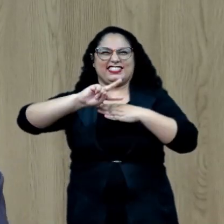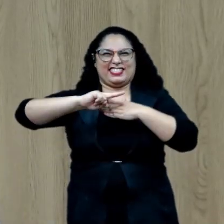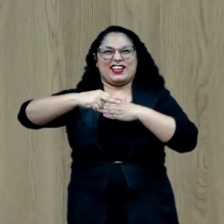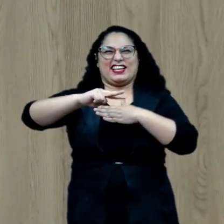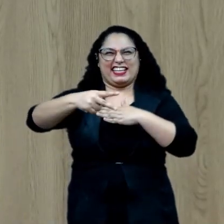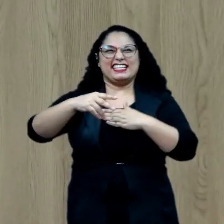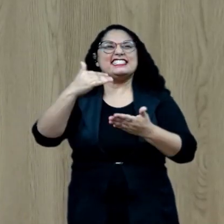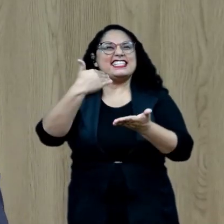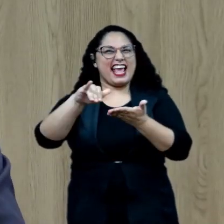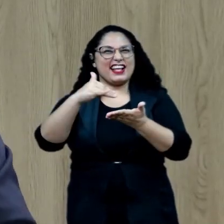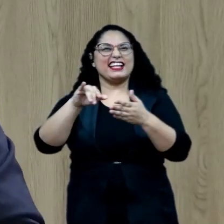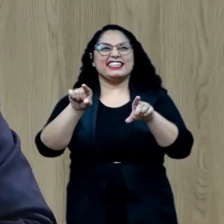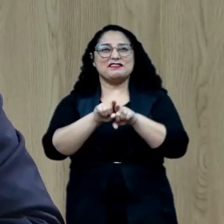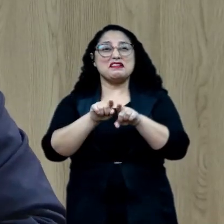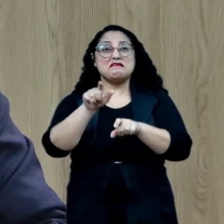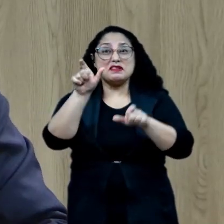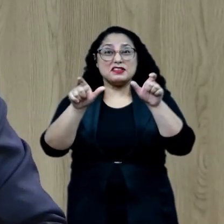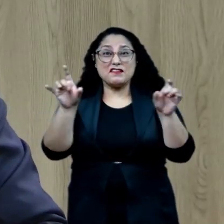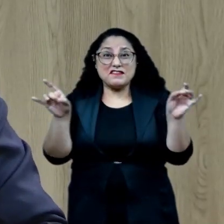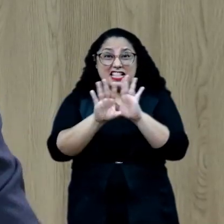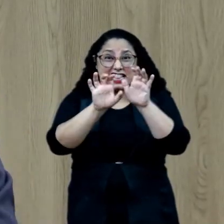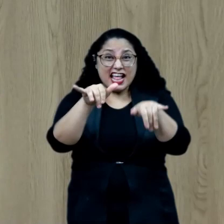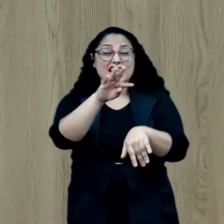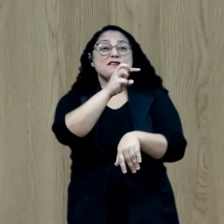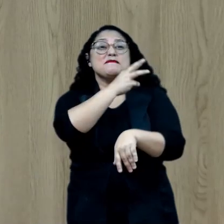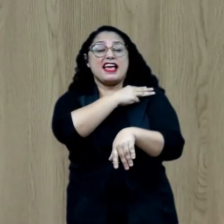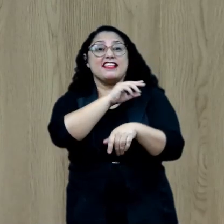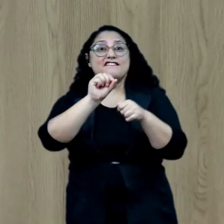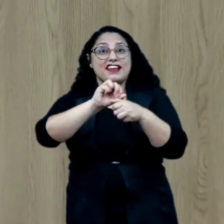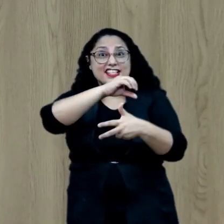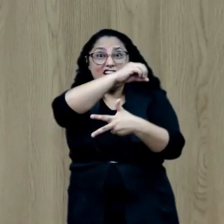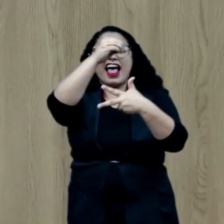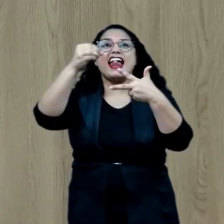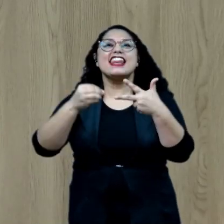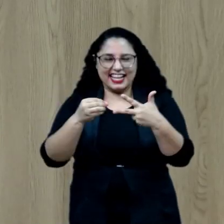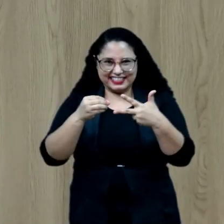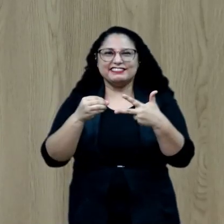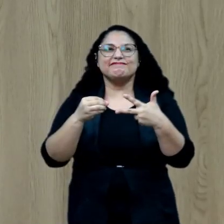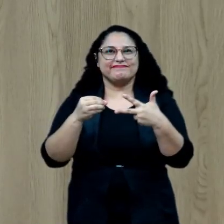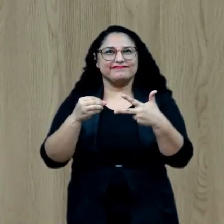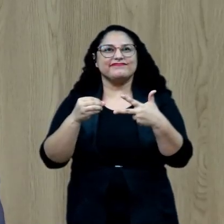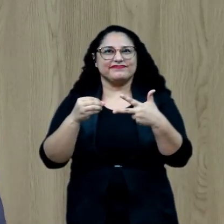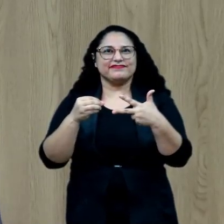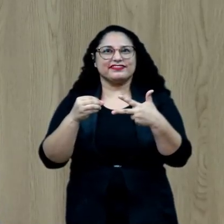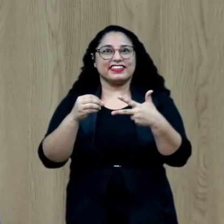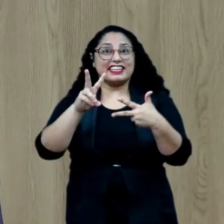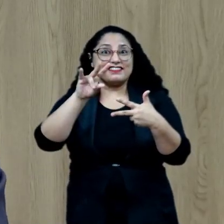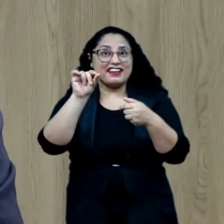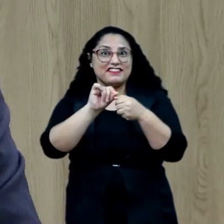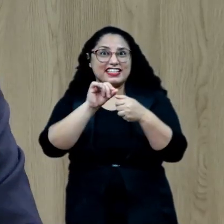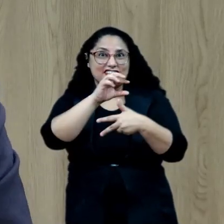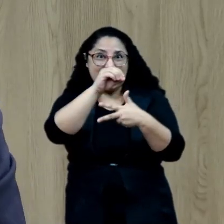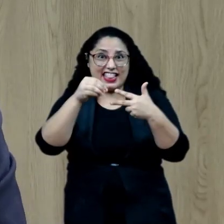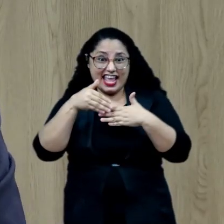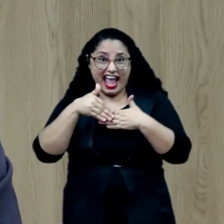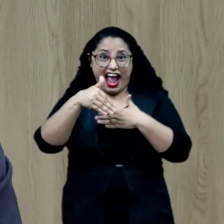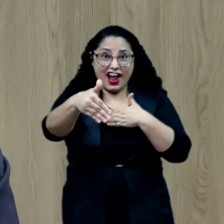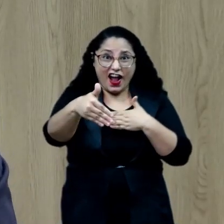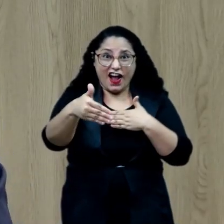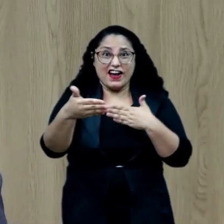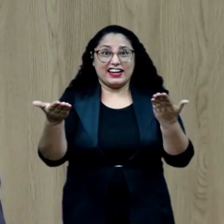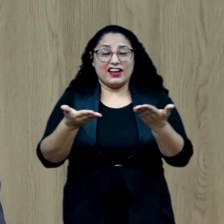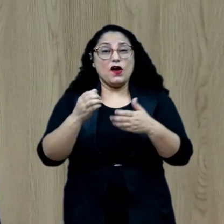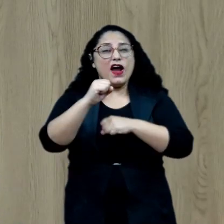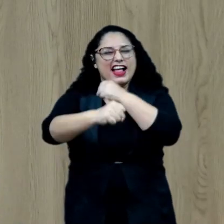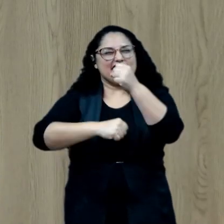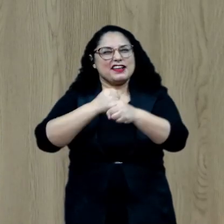subsequente em secretariado. E para quem já terminou o ensino médio e fez o Enem, né? Ou que vai fazer o Enem esse ano